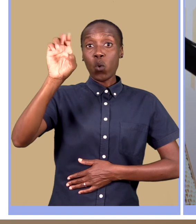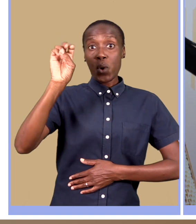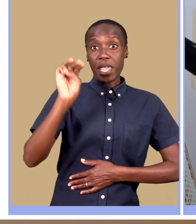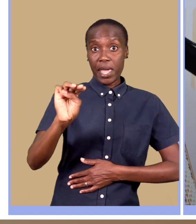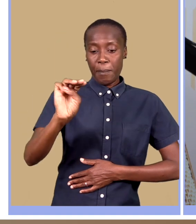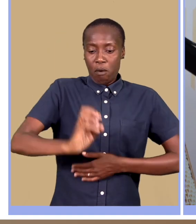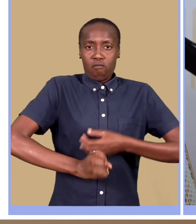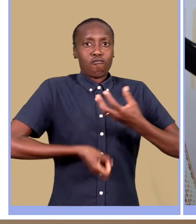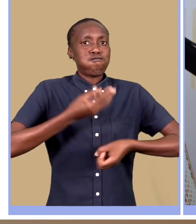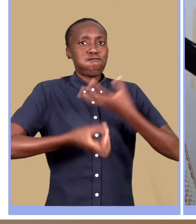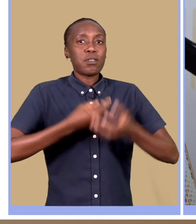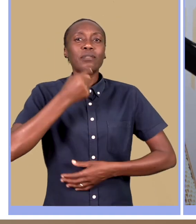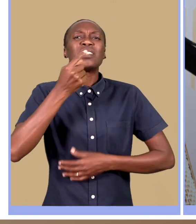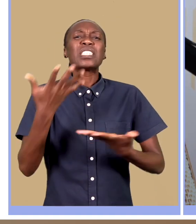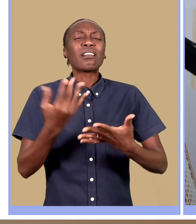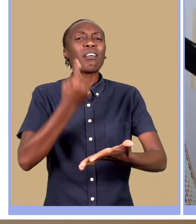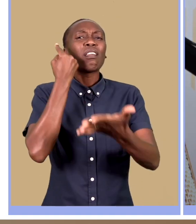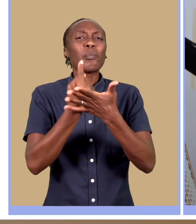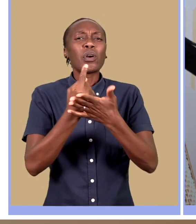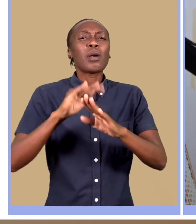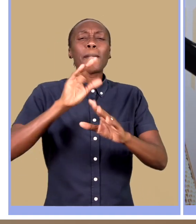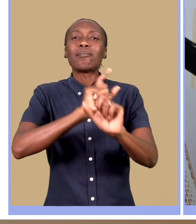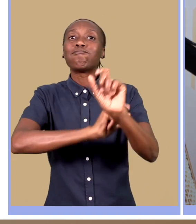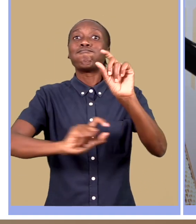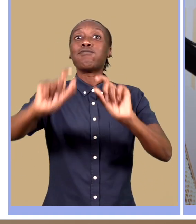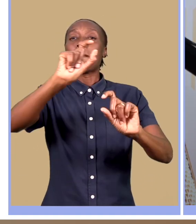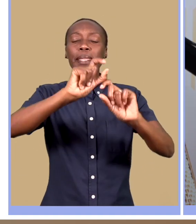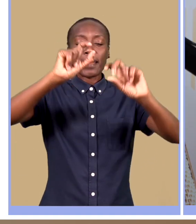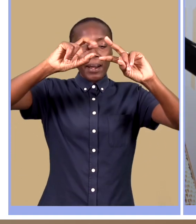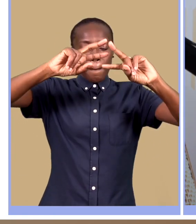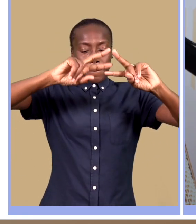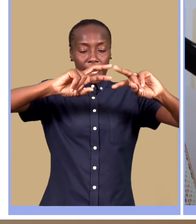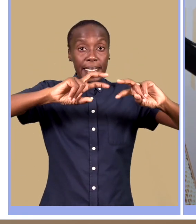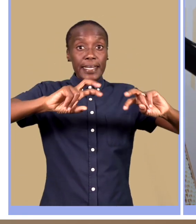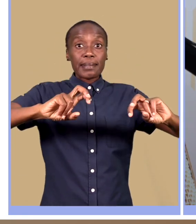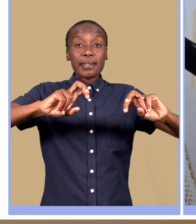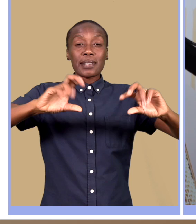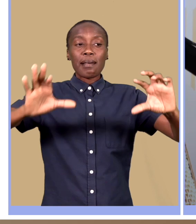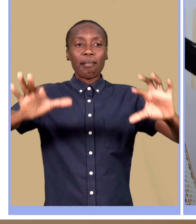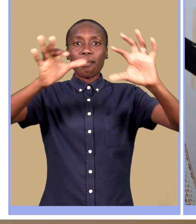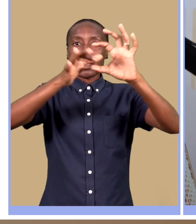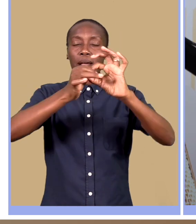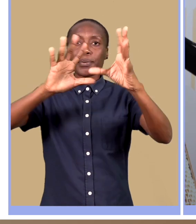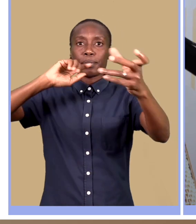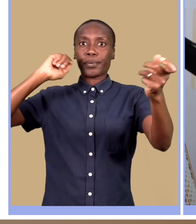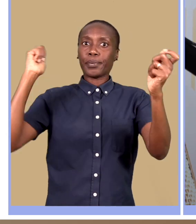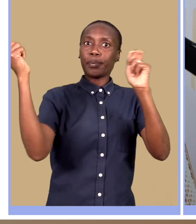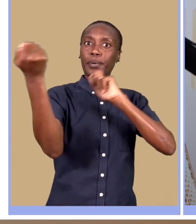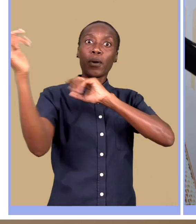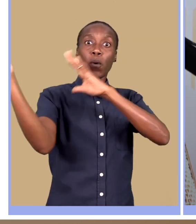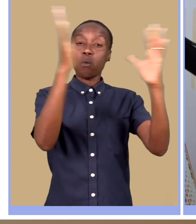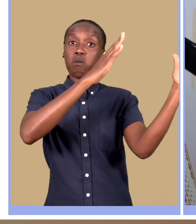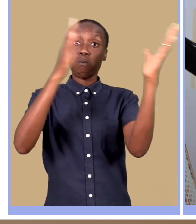UEM, ele sublinhou a necessidade de aumentar pesquisas sobre mudanças climáticas